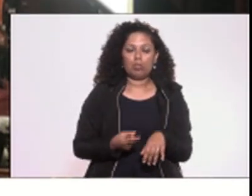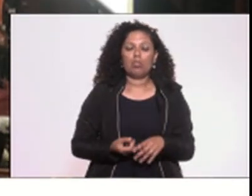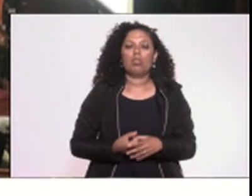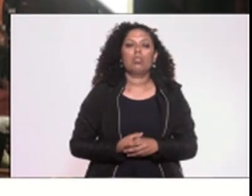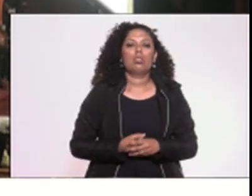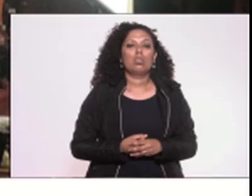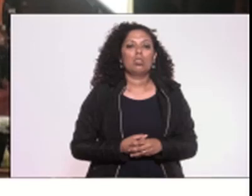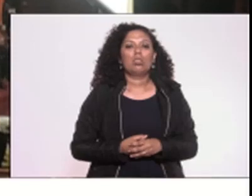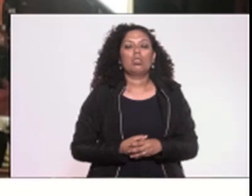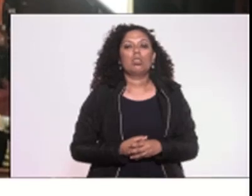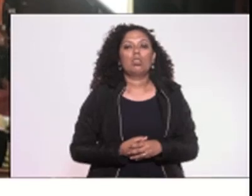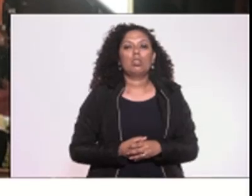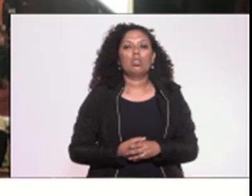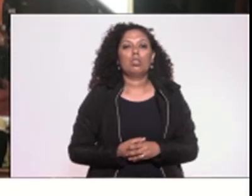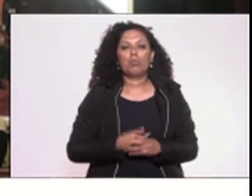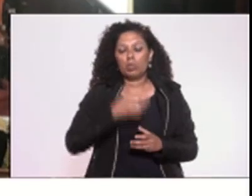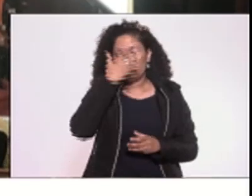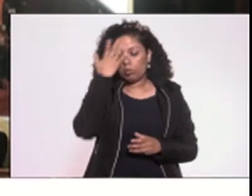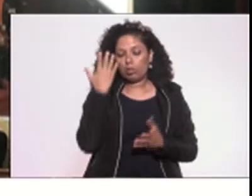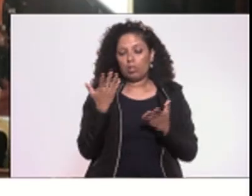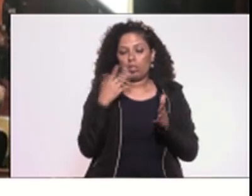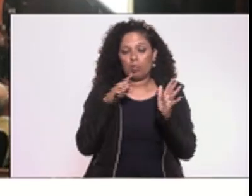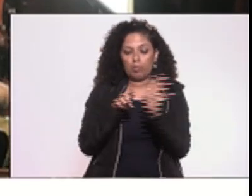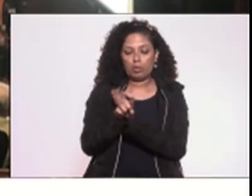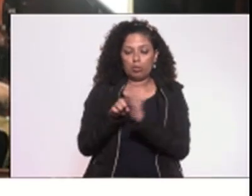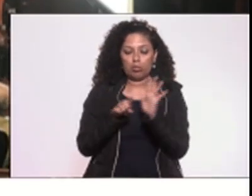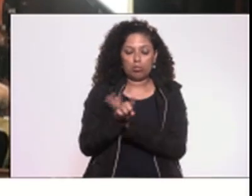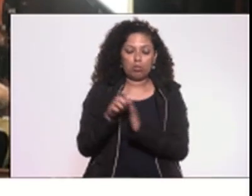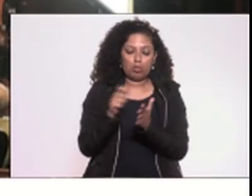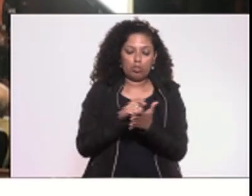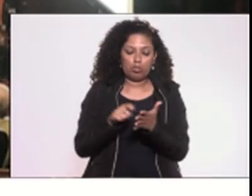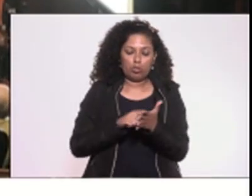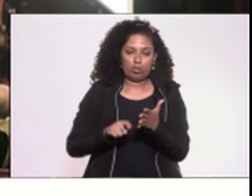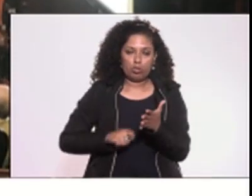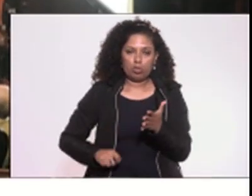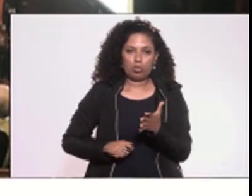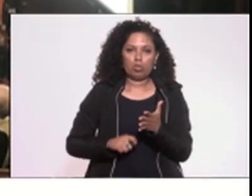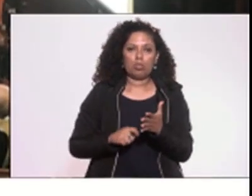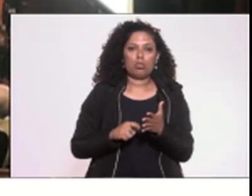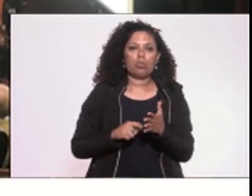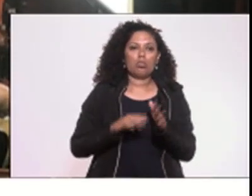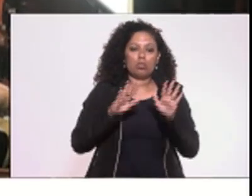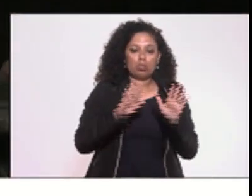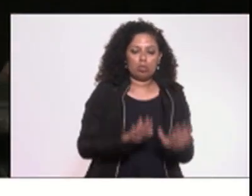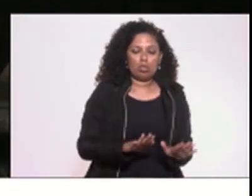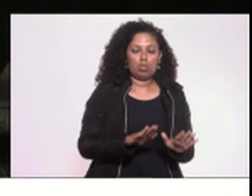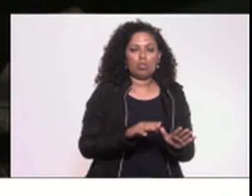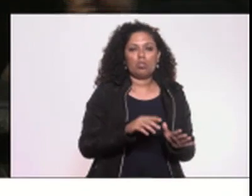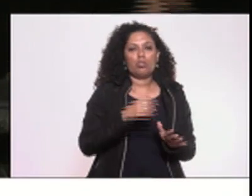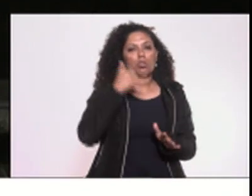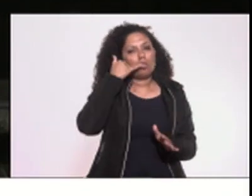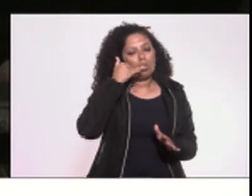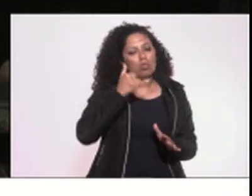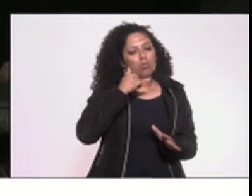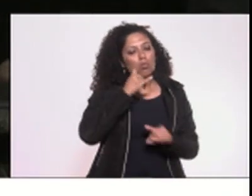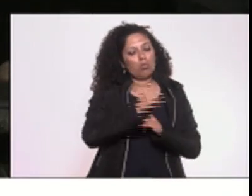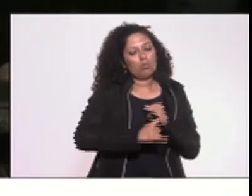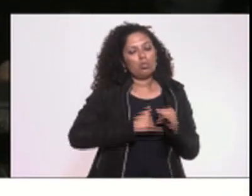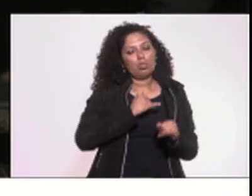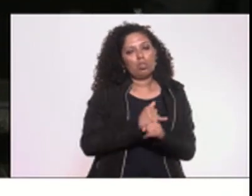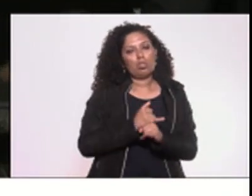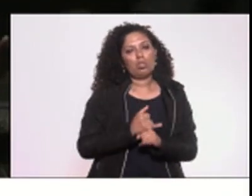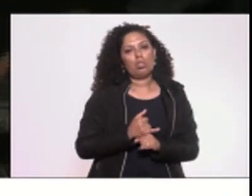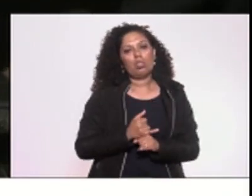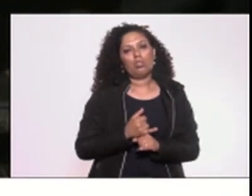plenário. Quem quiser fazer perguntas pode fazer na ficha. Eu peço que deixe o contato, e-mail, para que a gente